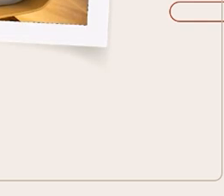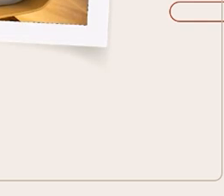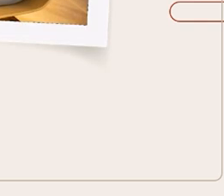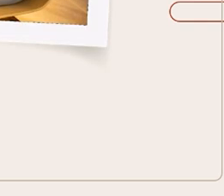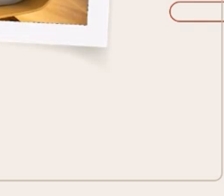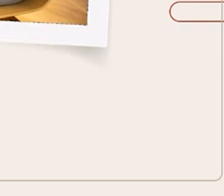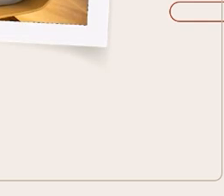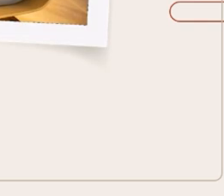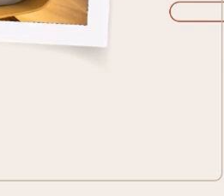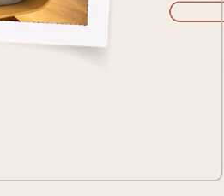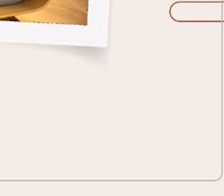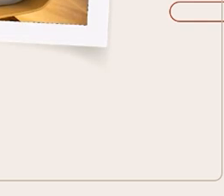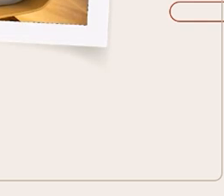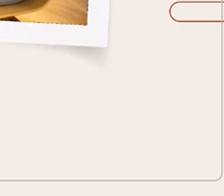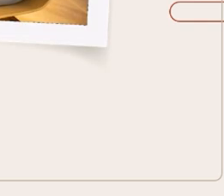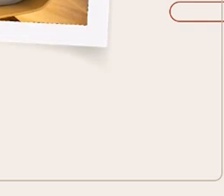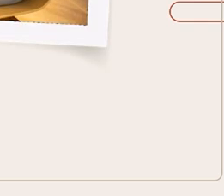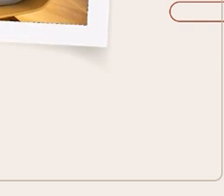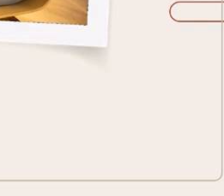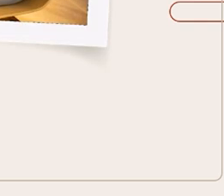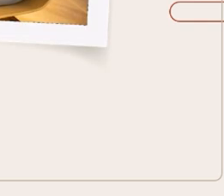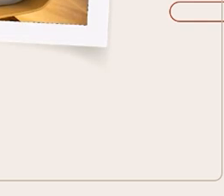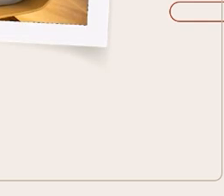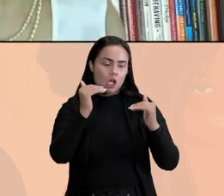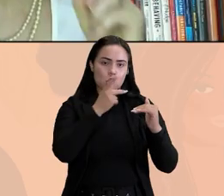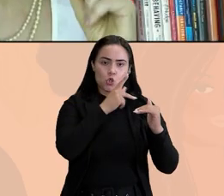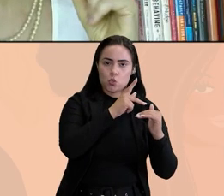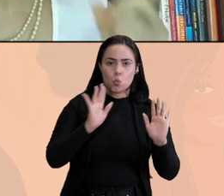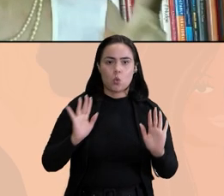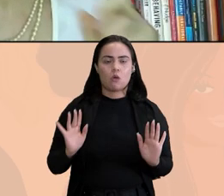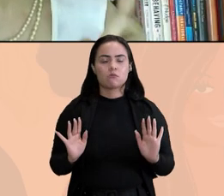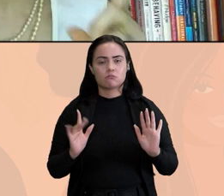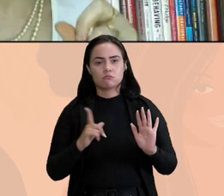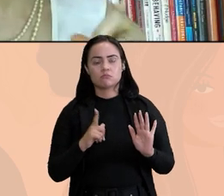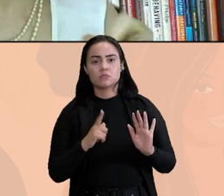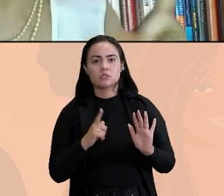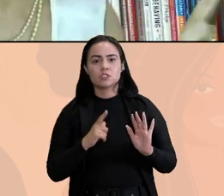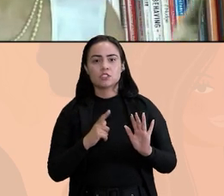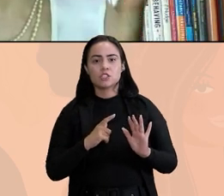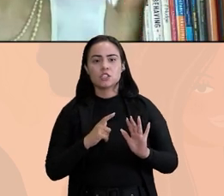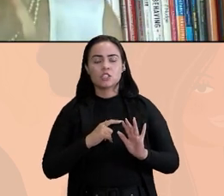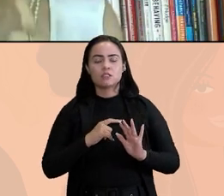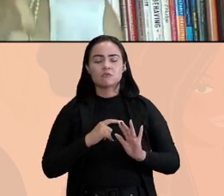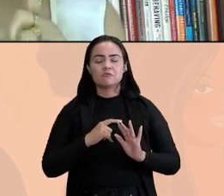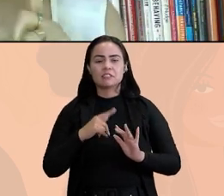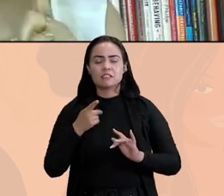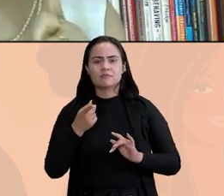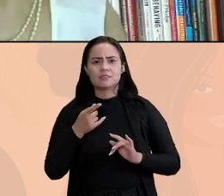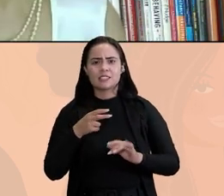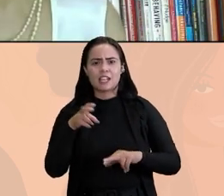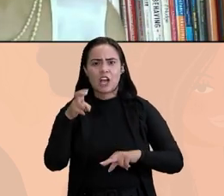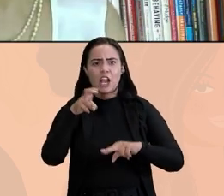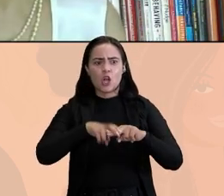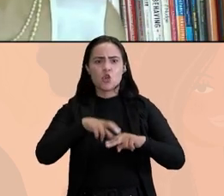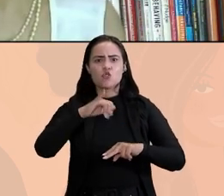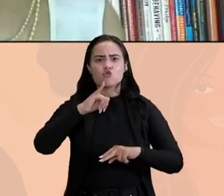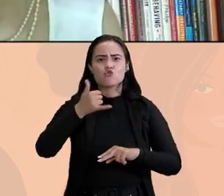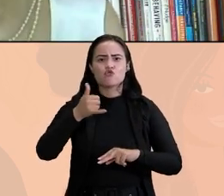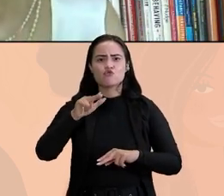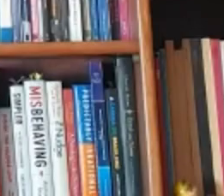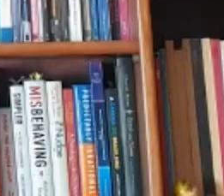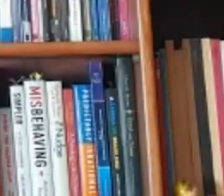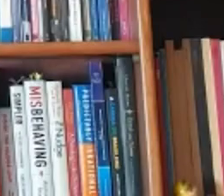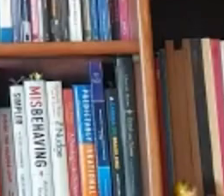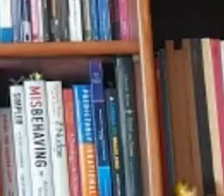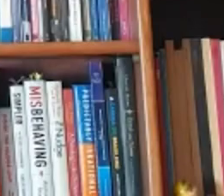comemoramos, nós vibramos até com gravidez. Outra convidada foi a doutora em psicologia social, Vera Rita de Melo